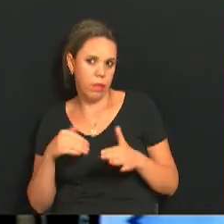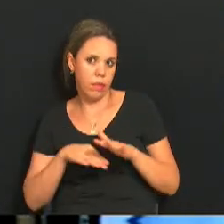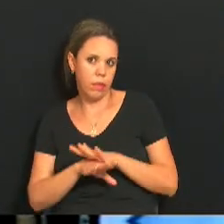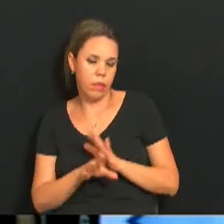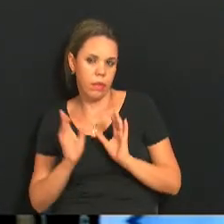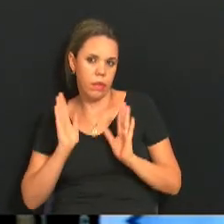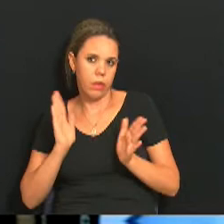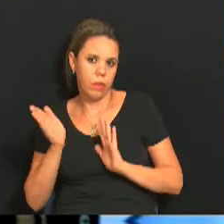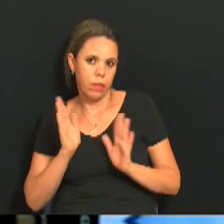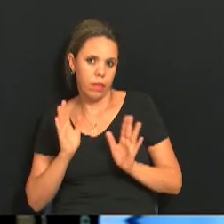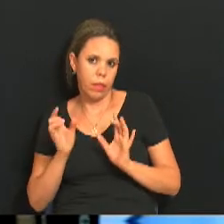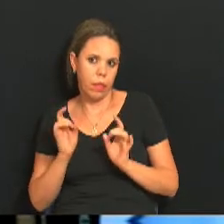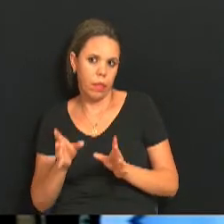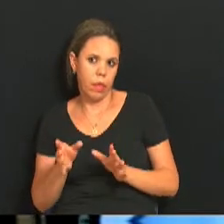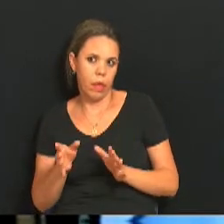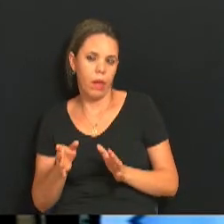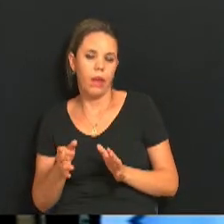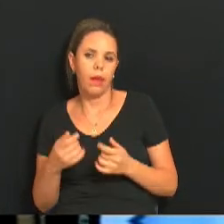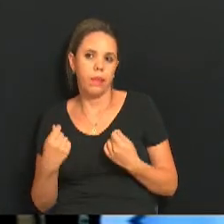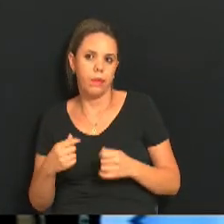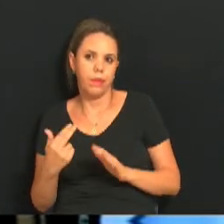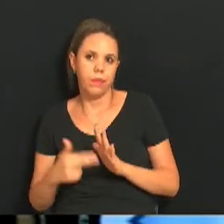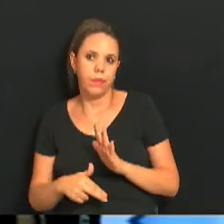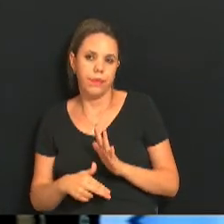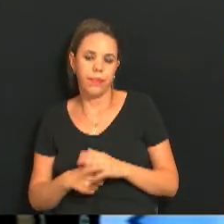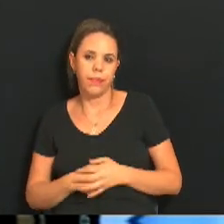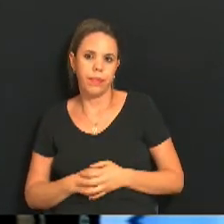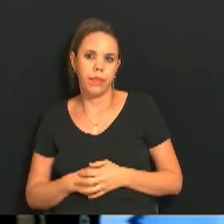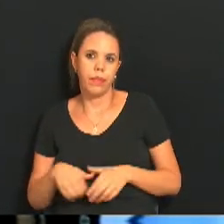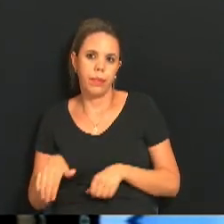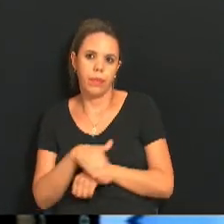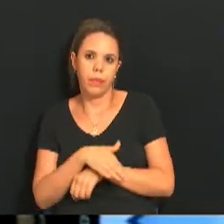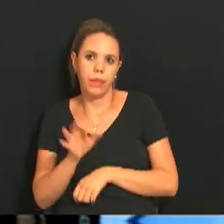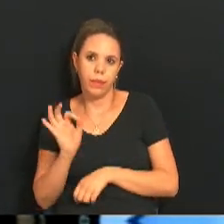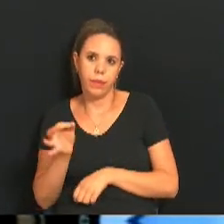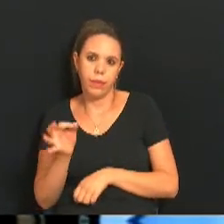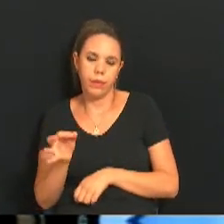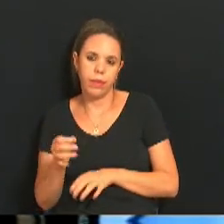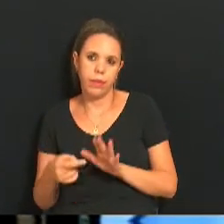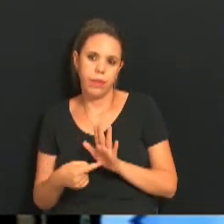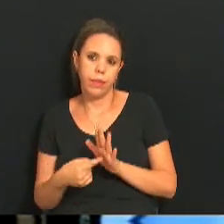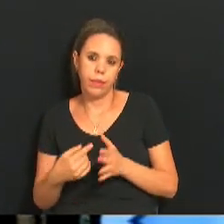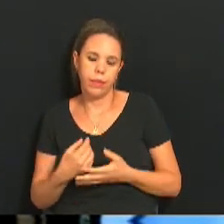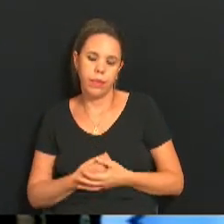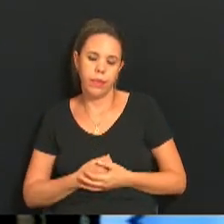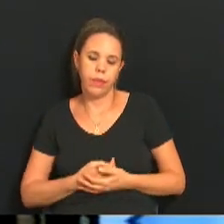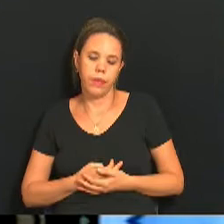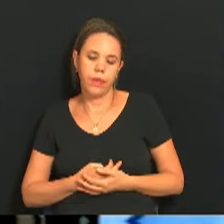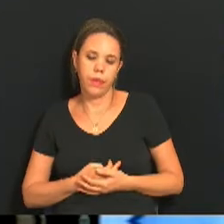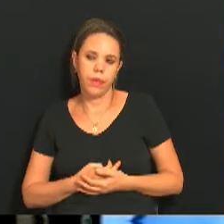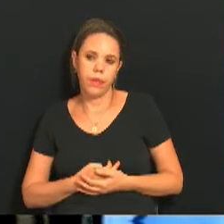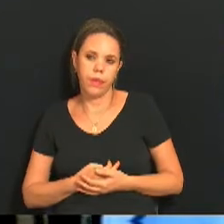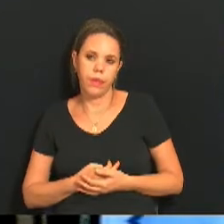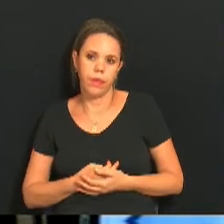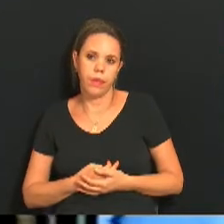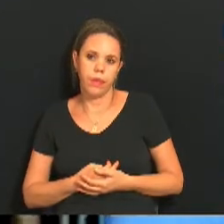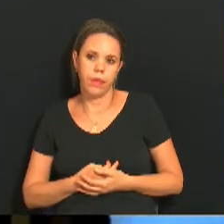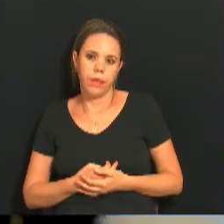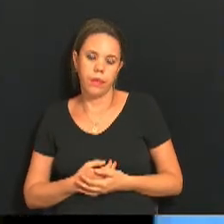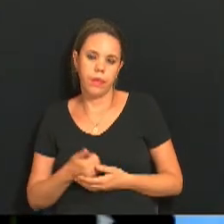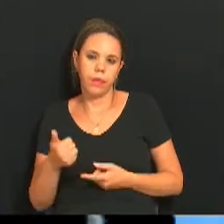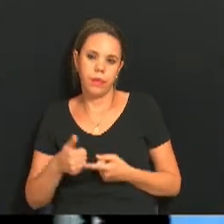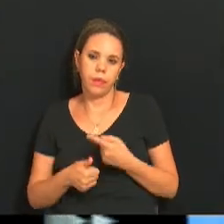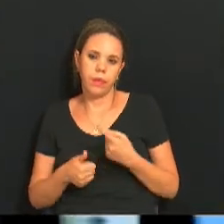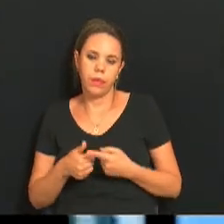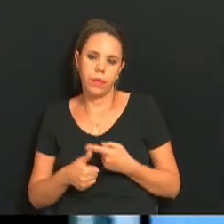exportação EA margem de importação ou os seus endereços indicados corretamente Então essa é a primeira